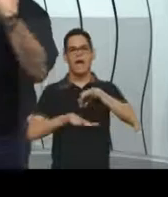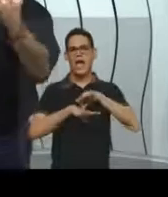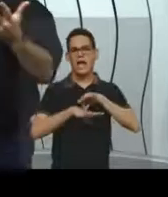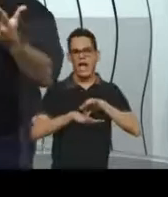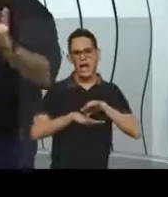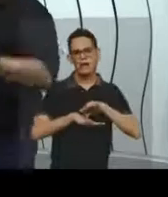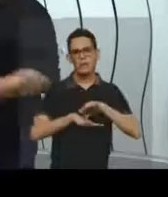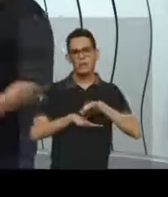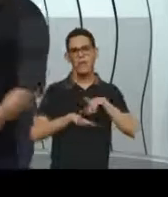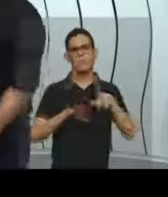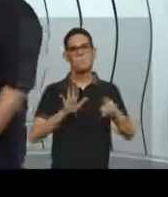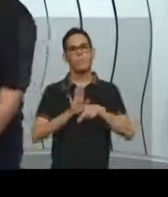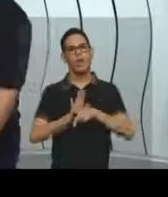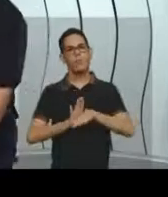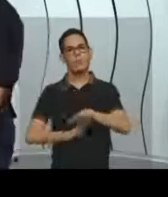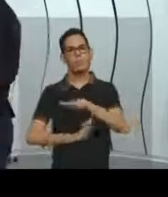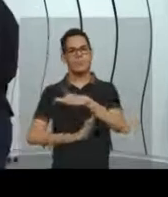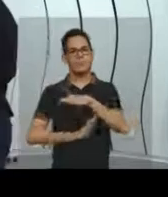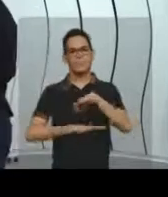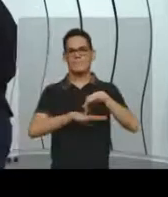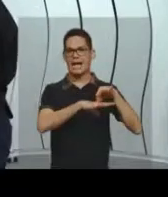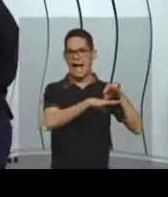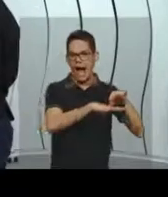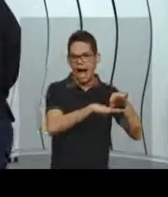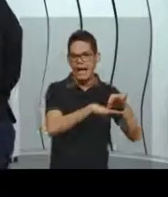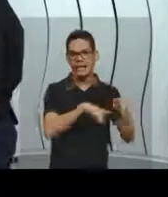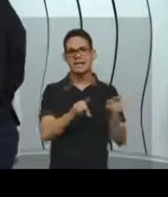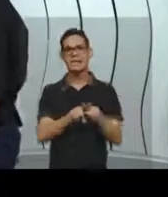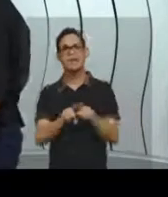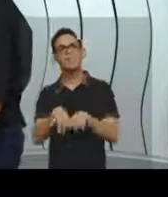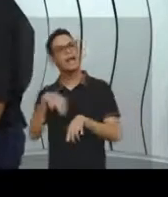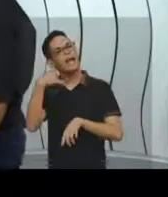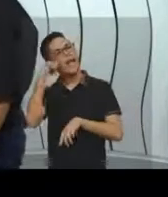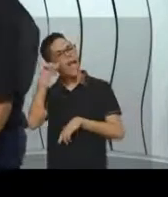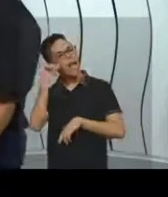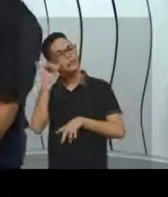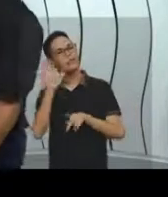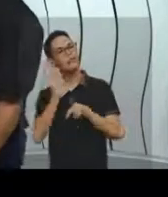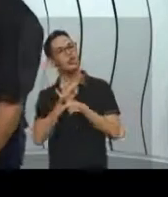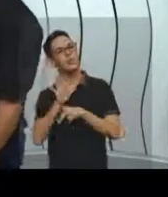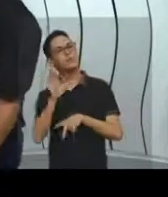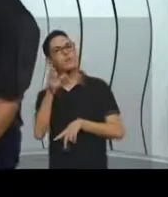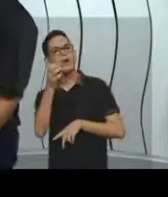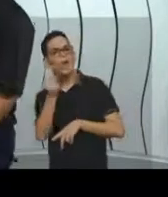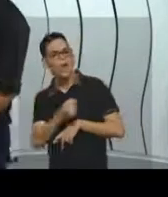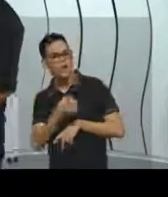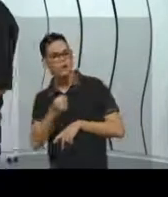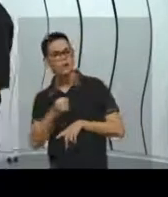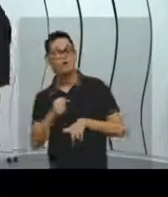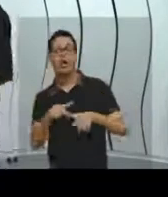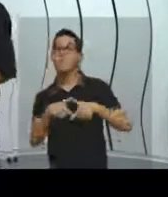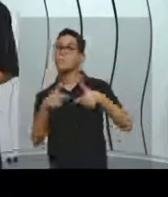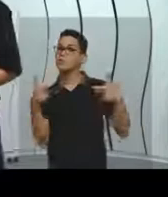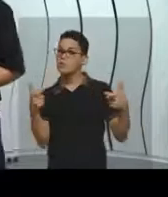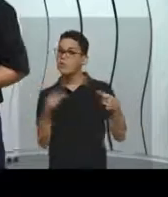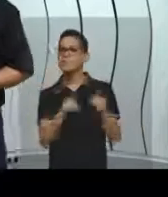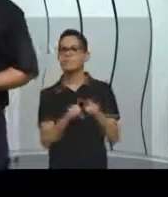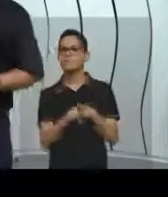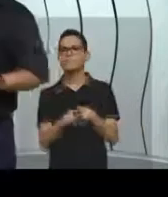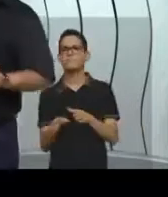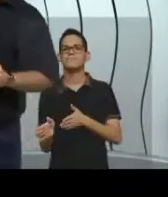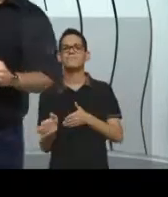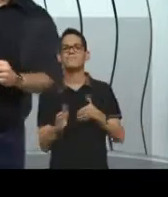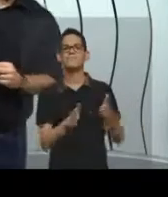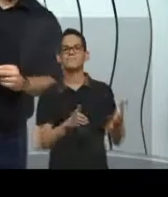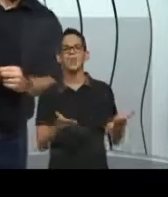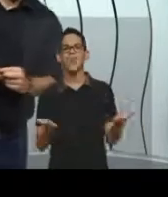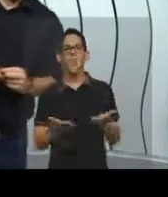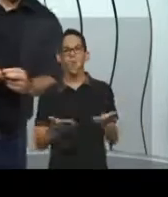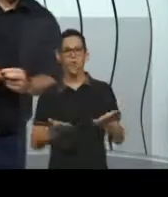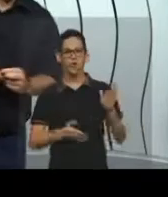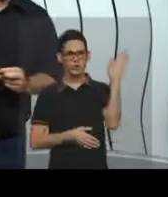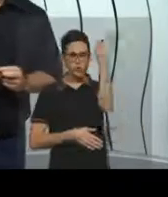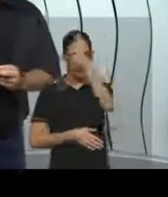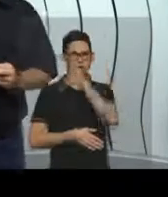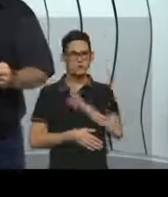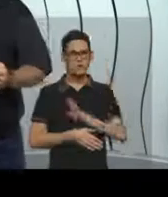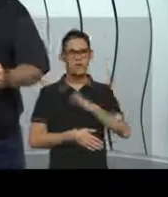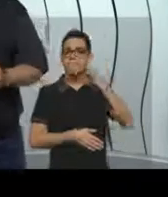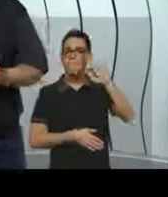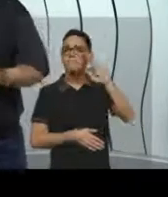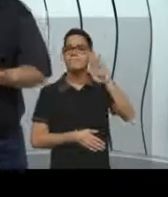leiteiro aumentasse consideravelmente, né? Hoje no Brasil destaca-se a pecuária de corte,